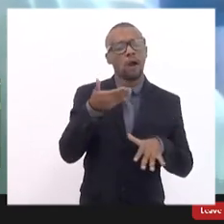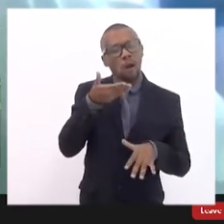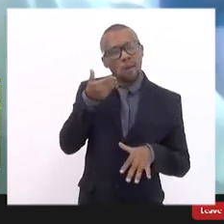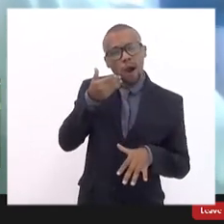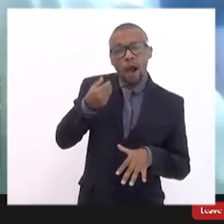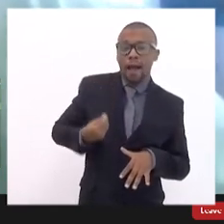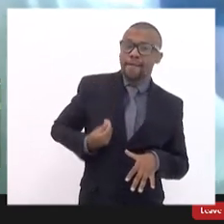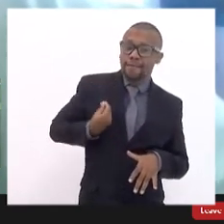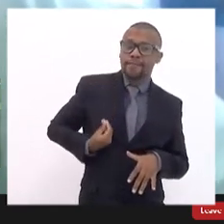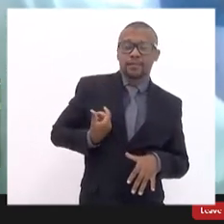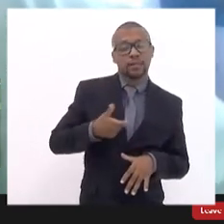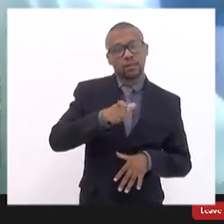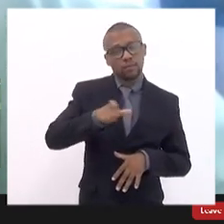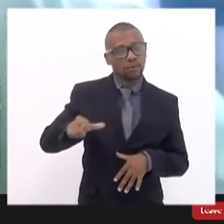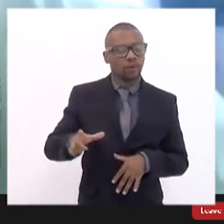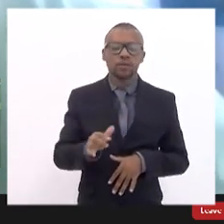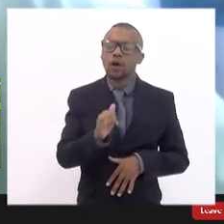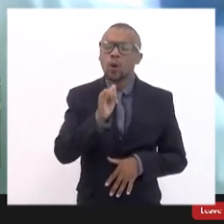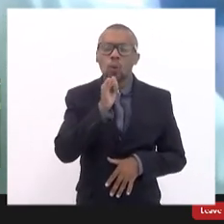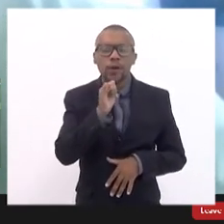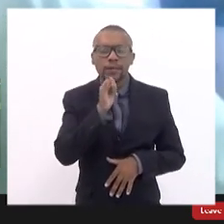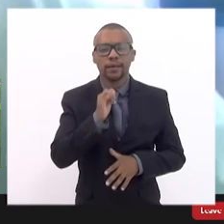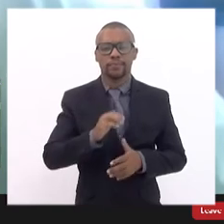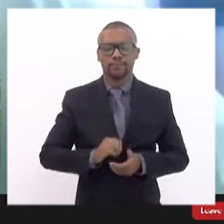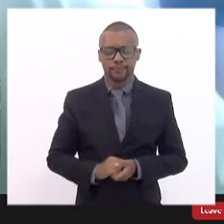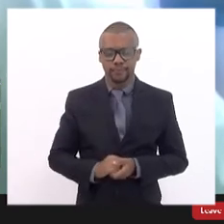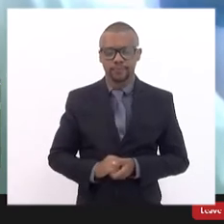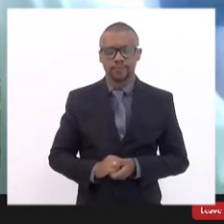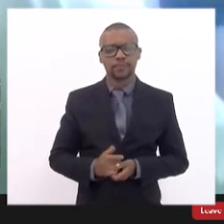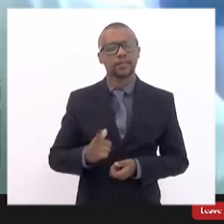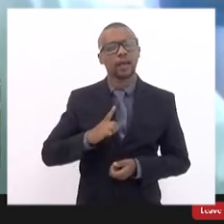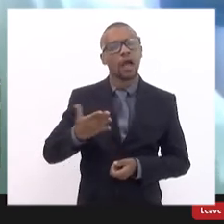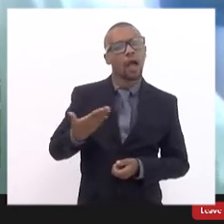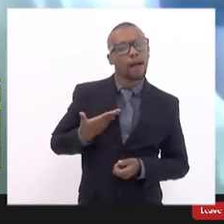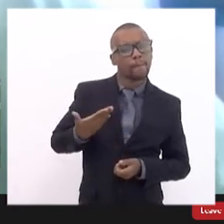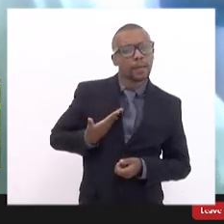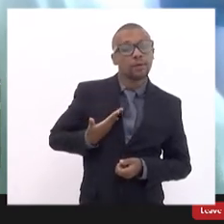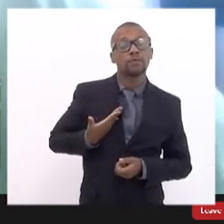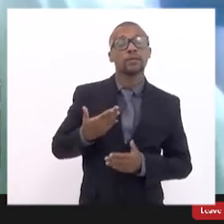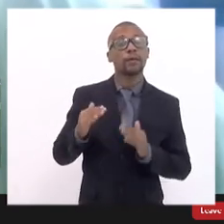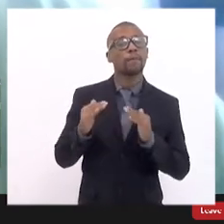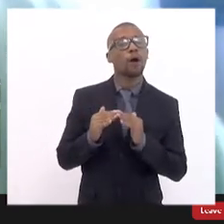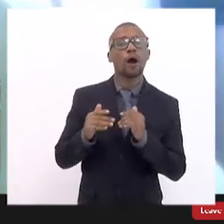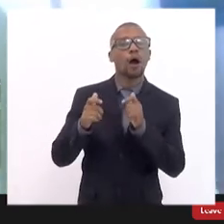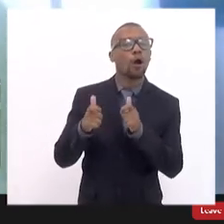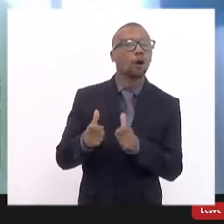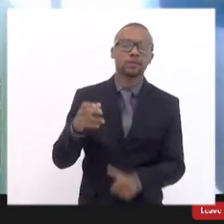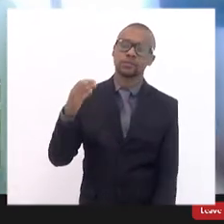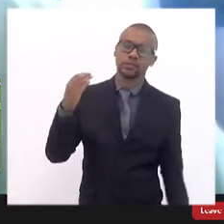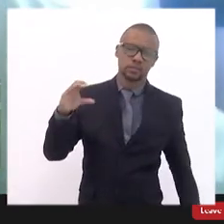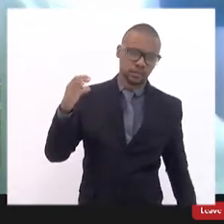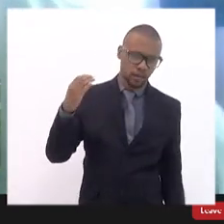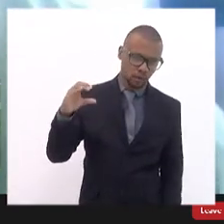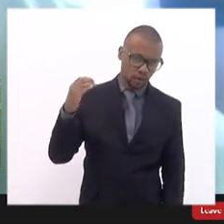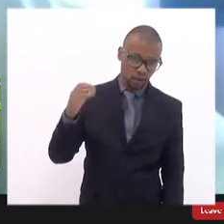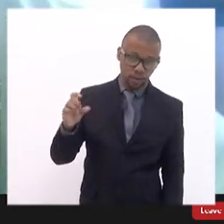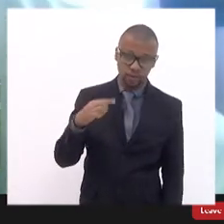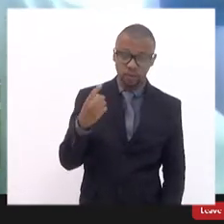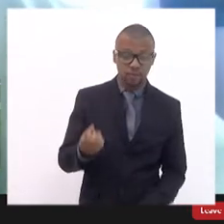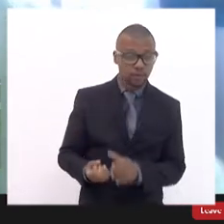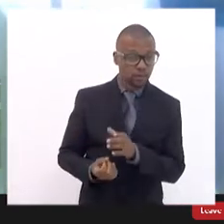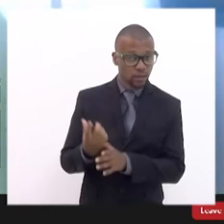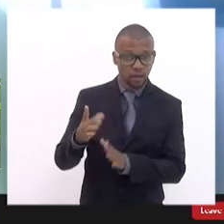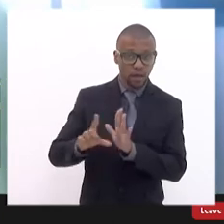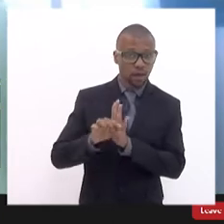Eu dou como exemplo, né? Tem companheiras, companheiros de Niterói. Por exemplo, a gente fez uma lei a pedido